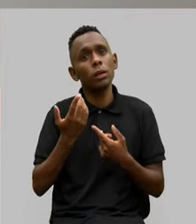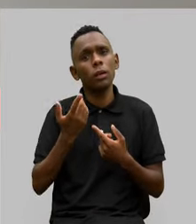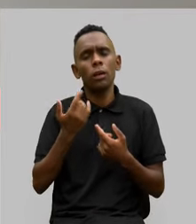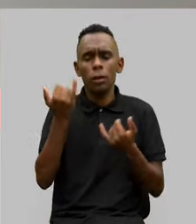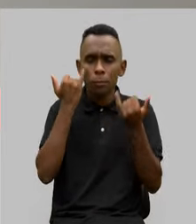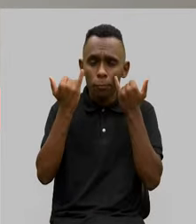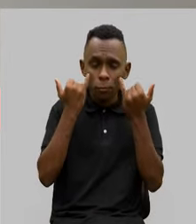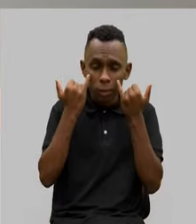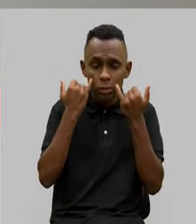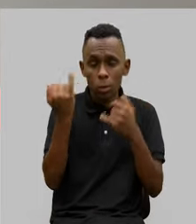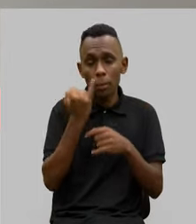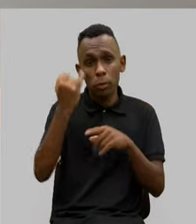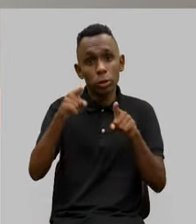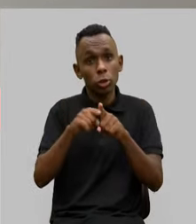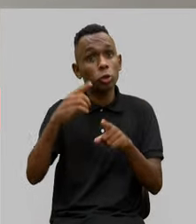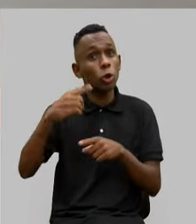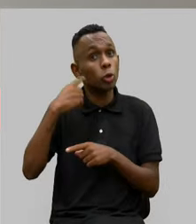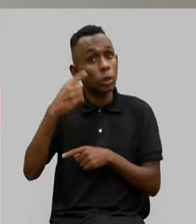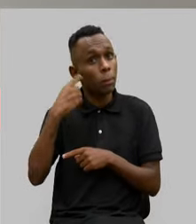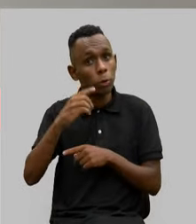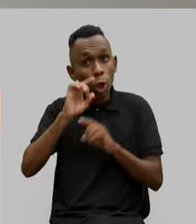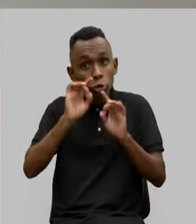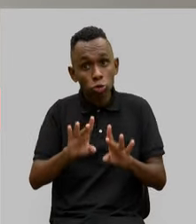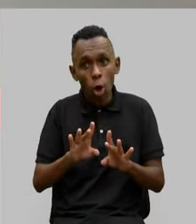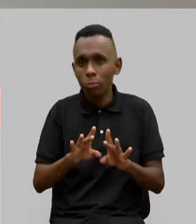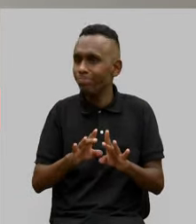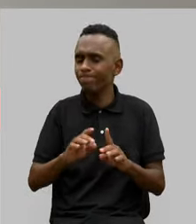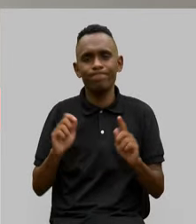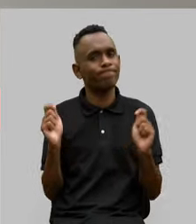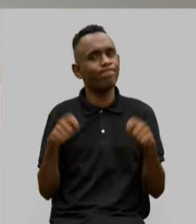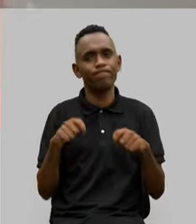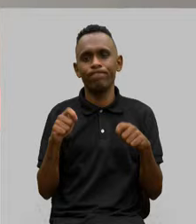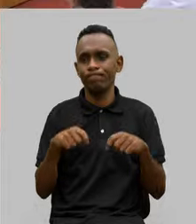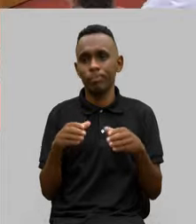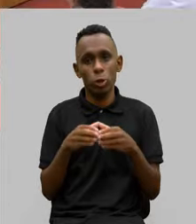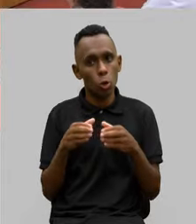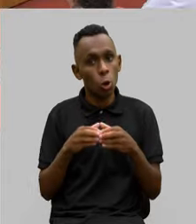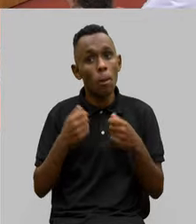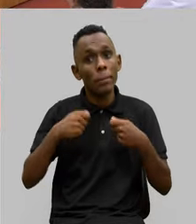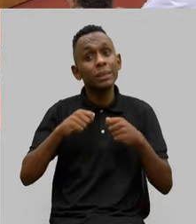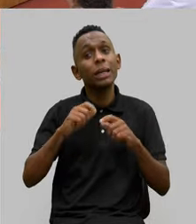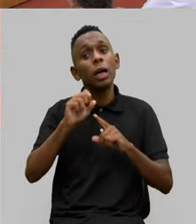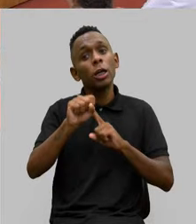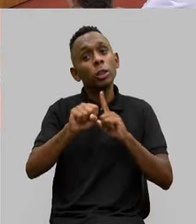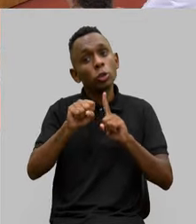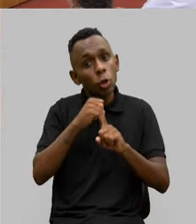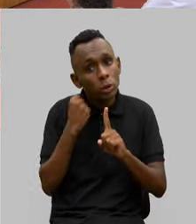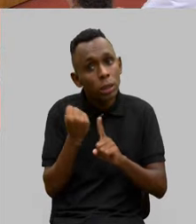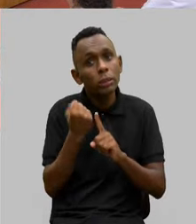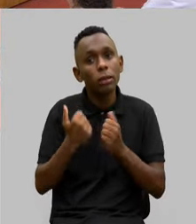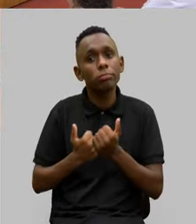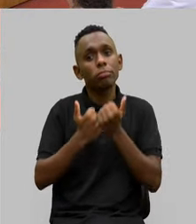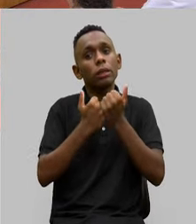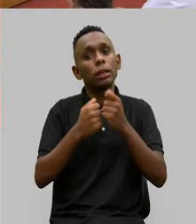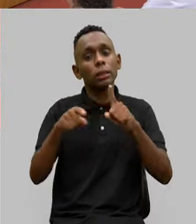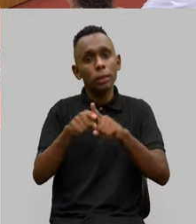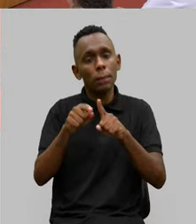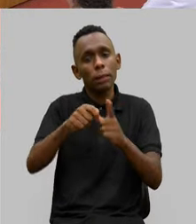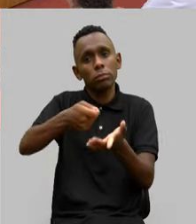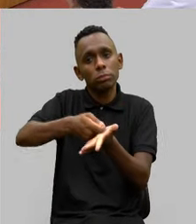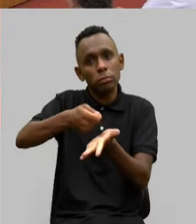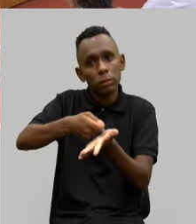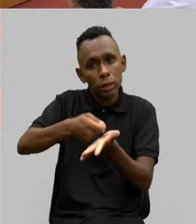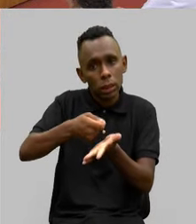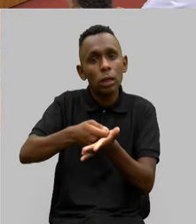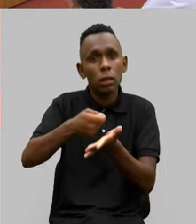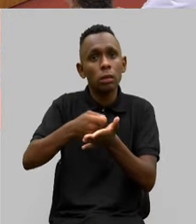fundamental só os parlamentares não são suficientes a sociedade precisa tensionar e pressionar de fora